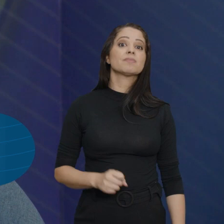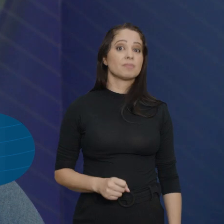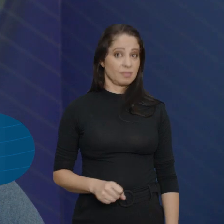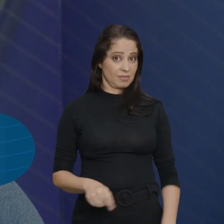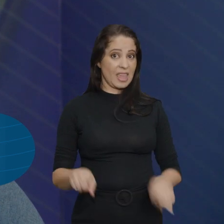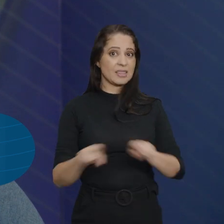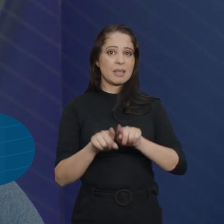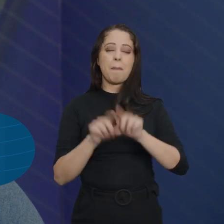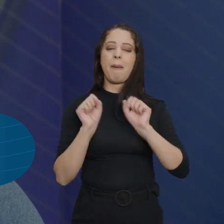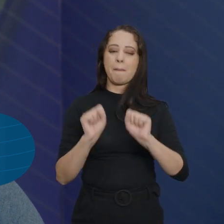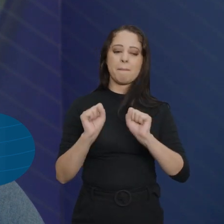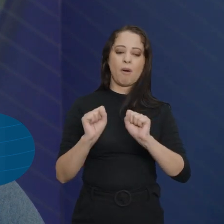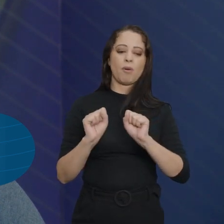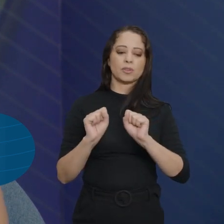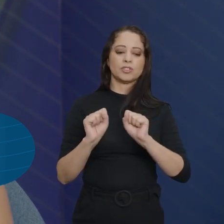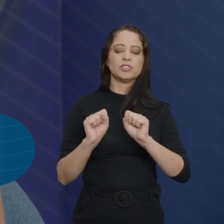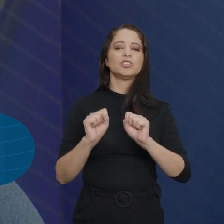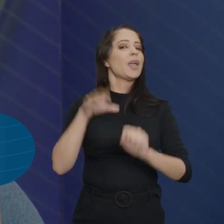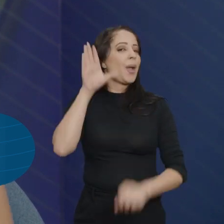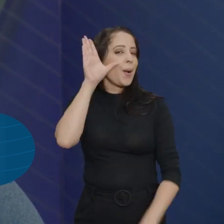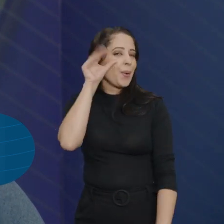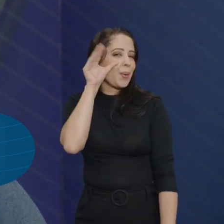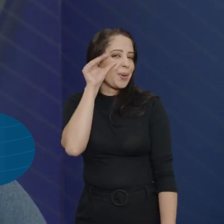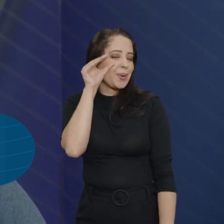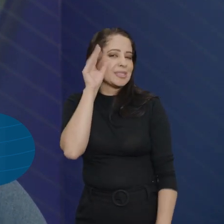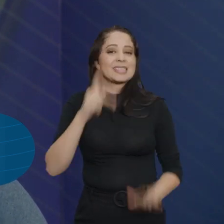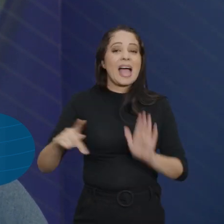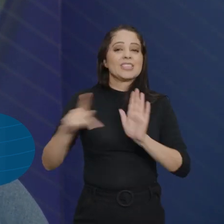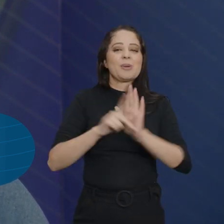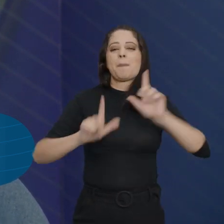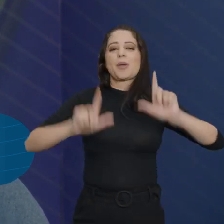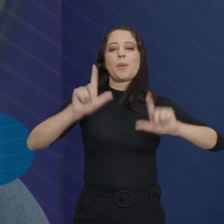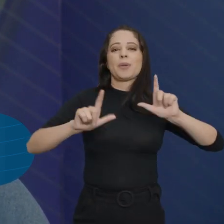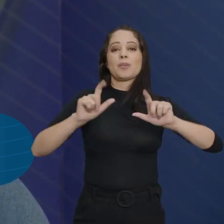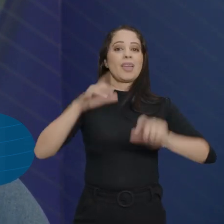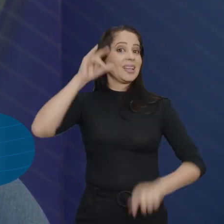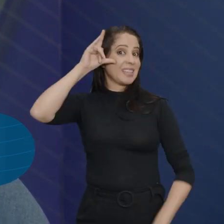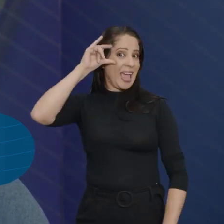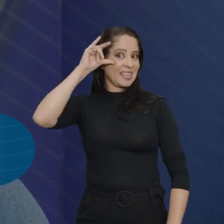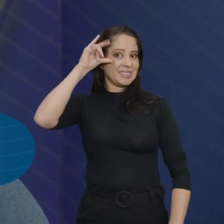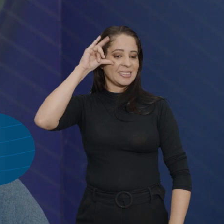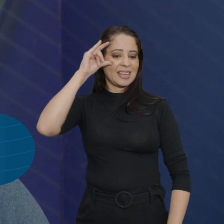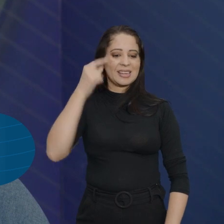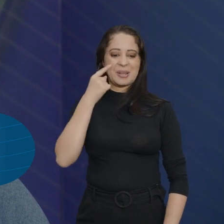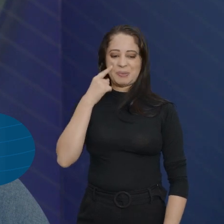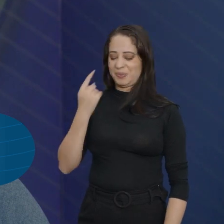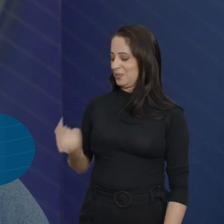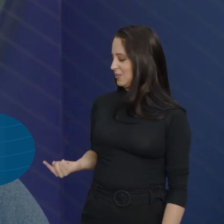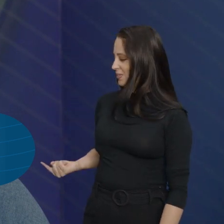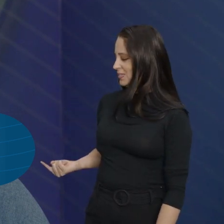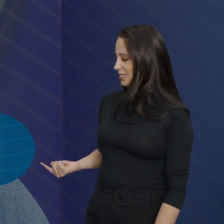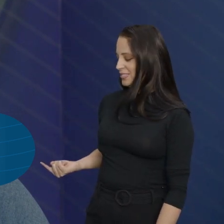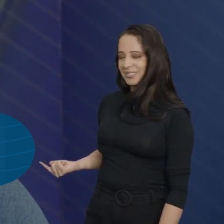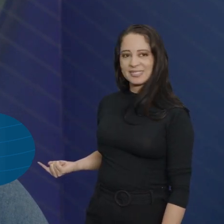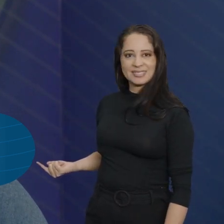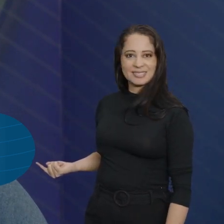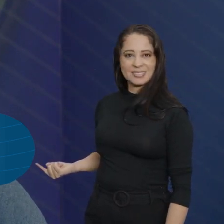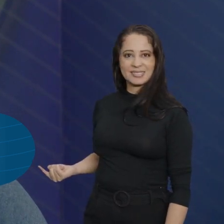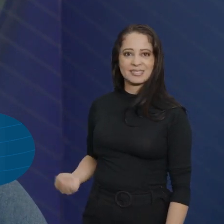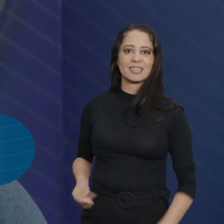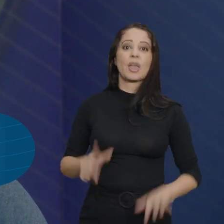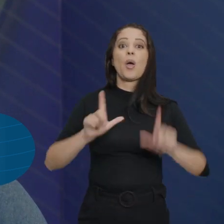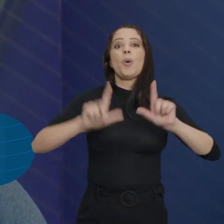youtube.com/câmara-sjc. Vocês também podem ter acessos a algumas curiosidades do programa pelo nosso Instagram também, que é o @Diálogos